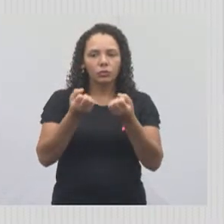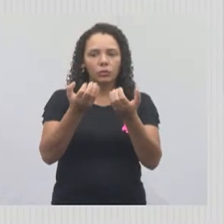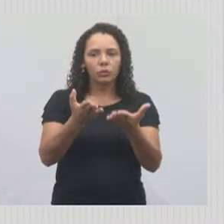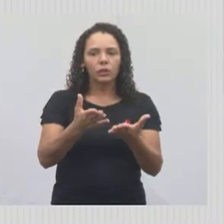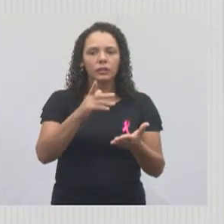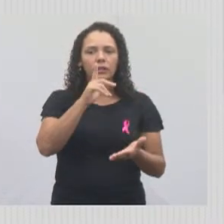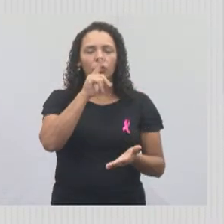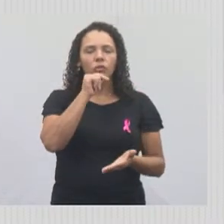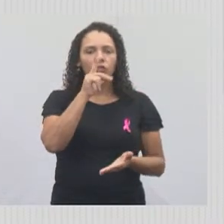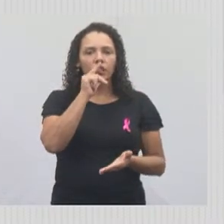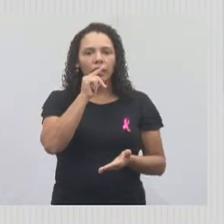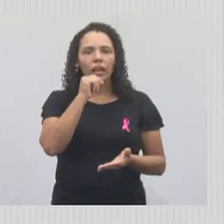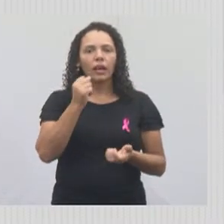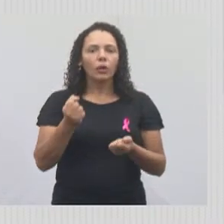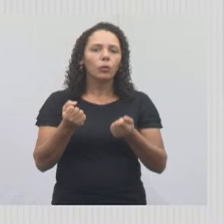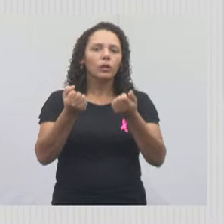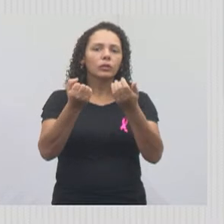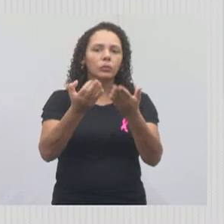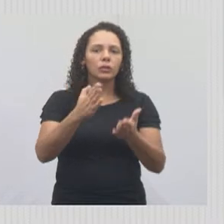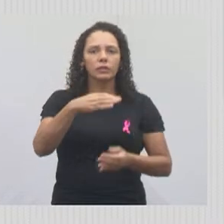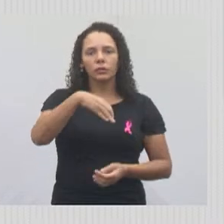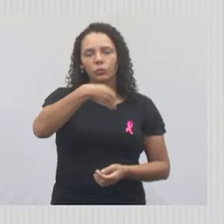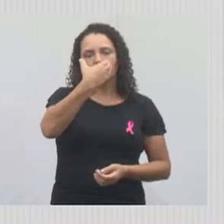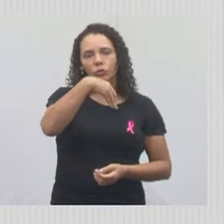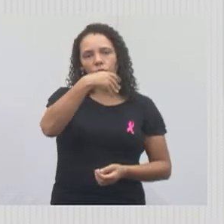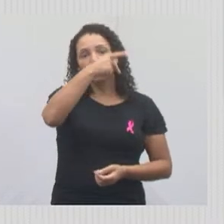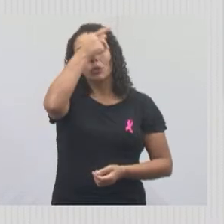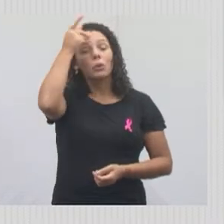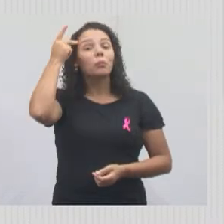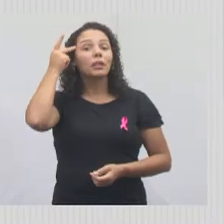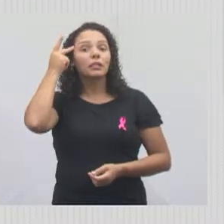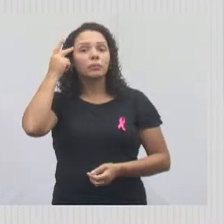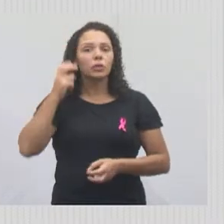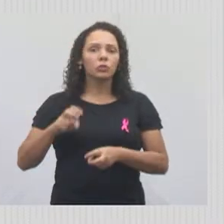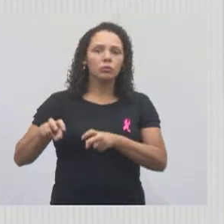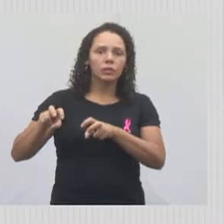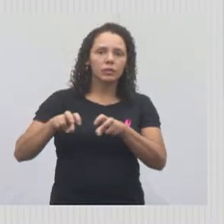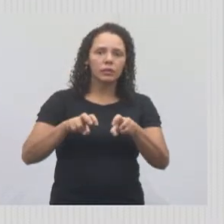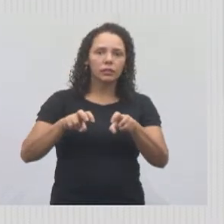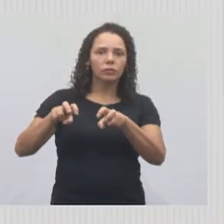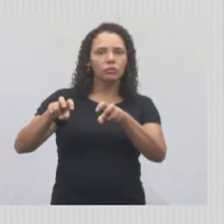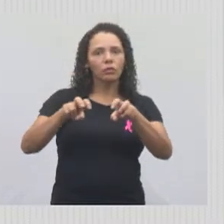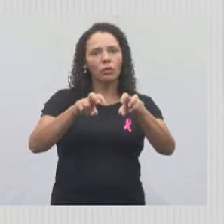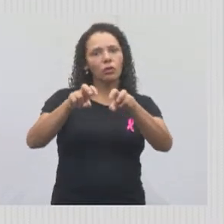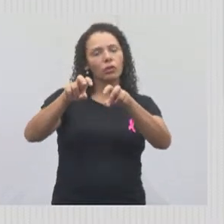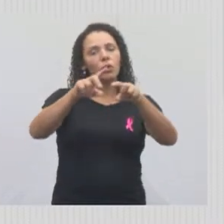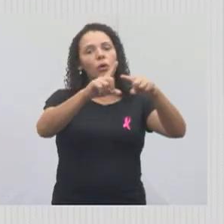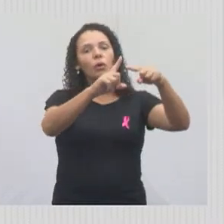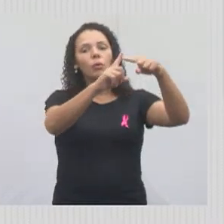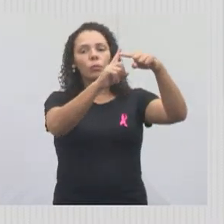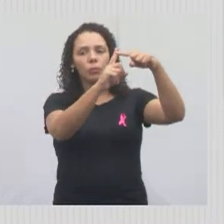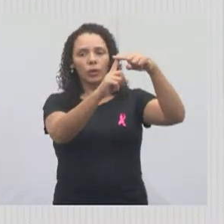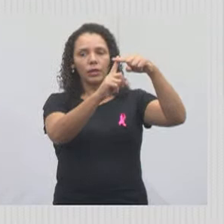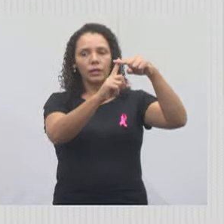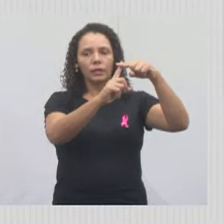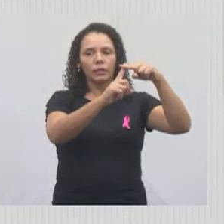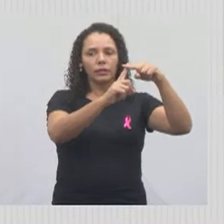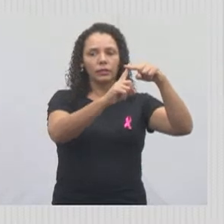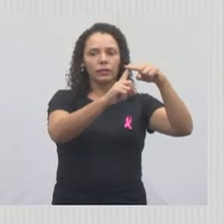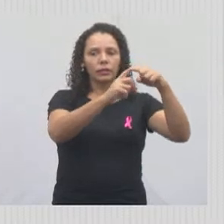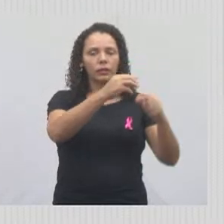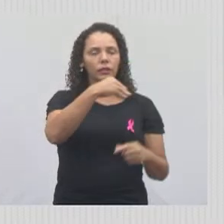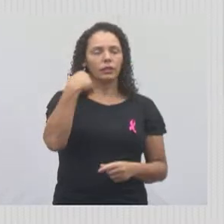água e frutas para os romeiros que estavam indo ali à peregrinação rumo à Aparecida